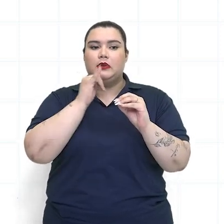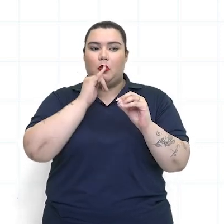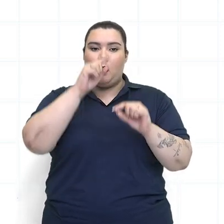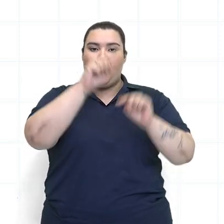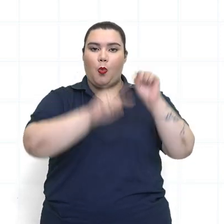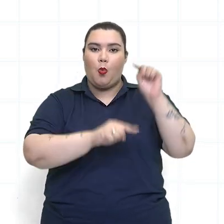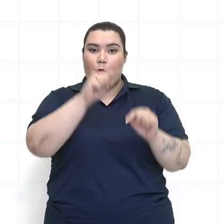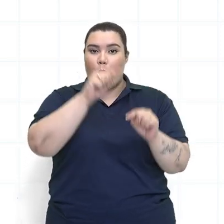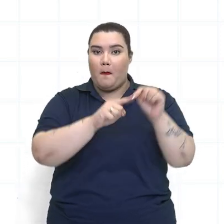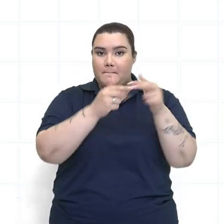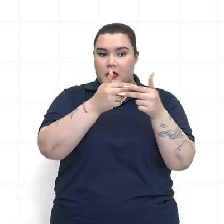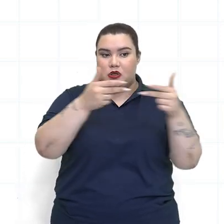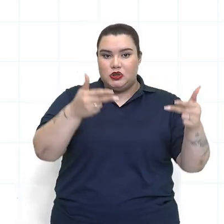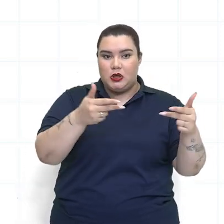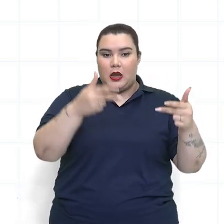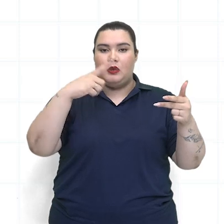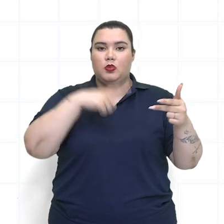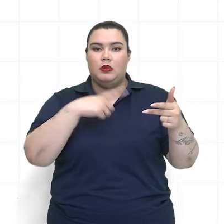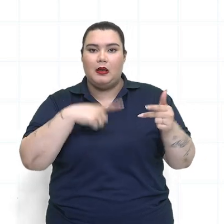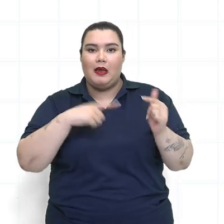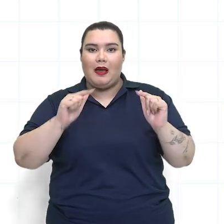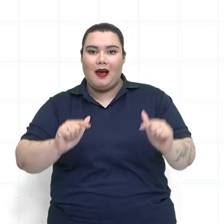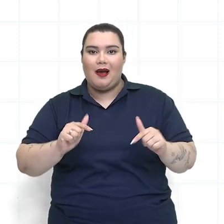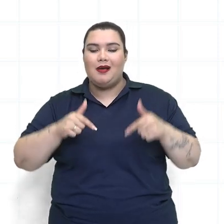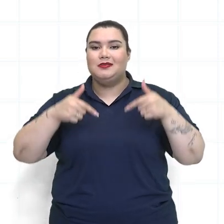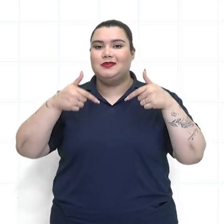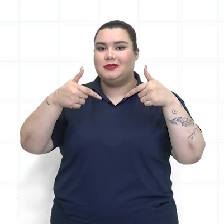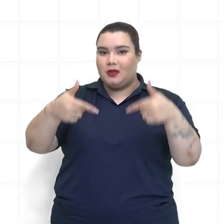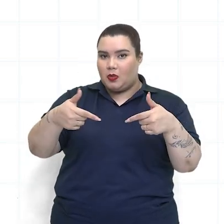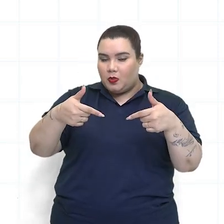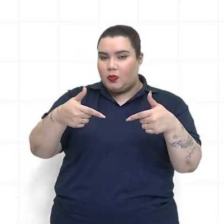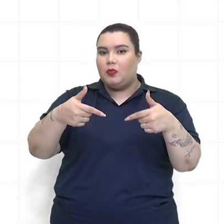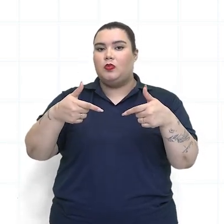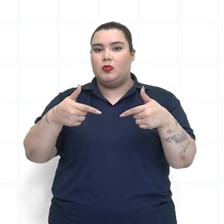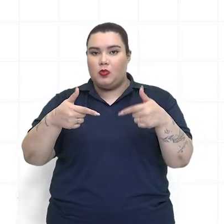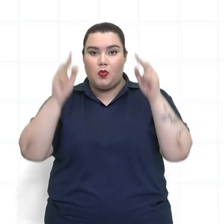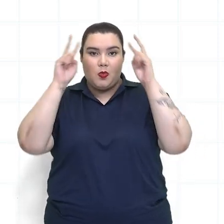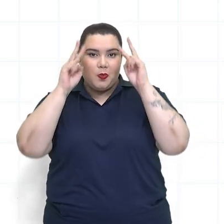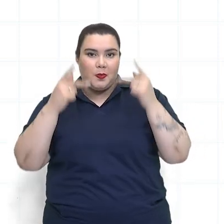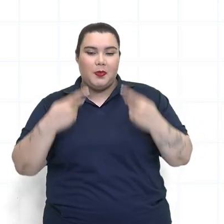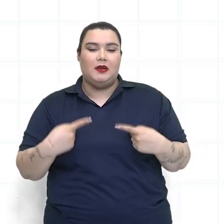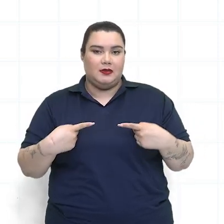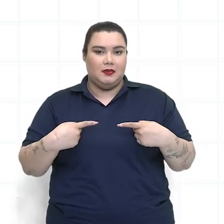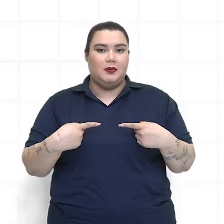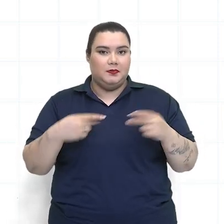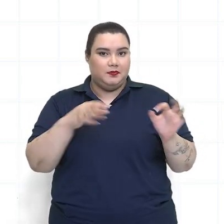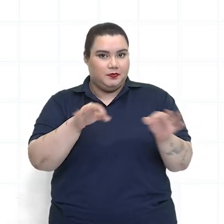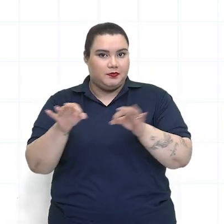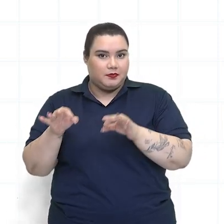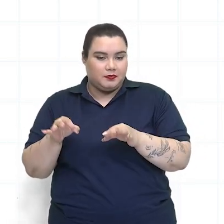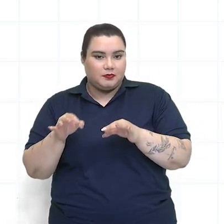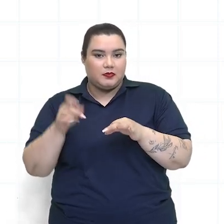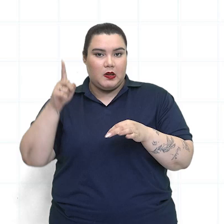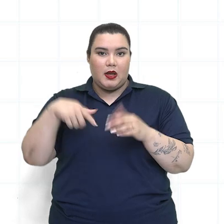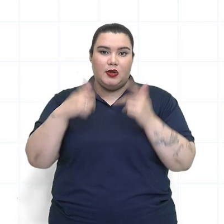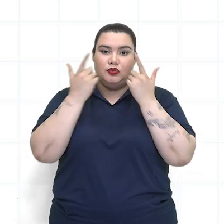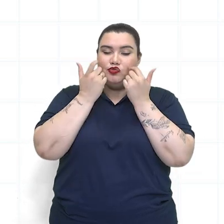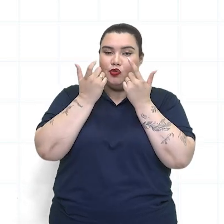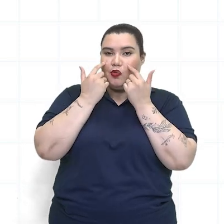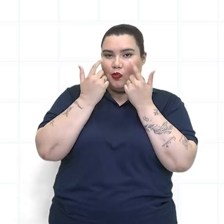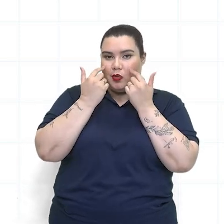ser inanimado para fazer, né, uma coisa que só os seres humanos fazem, né, que é